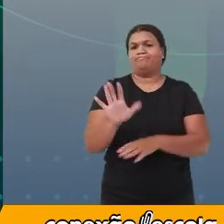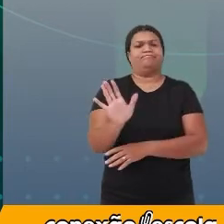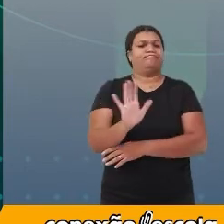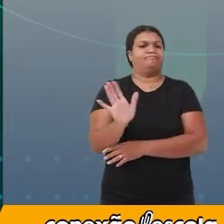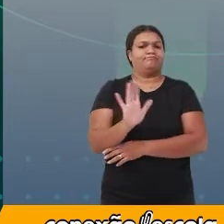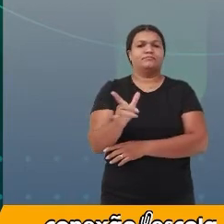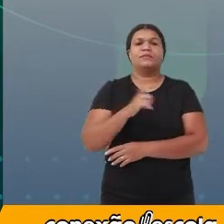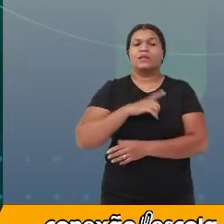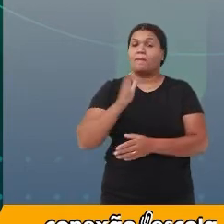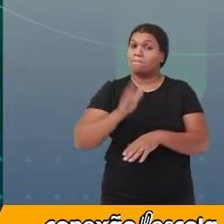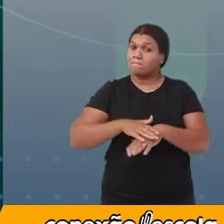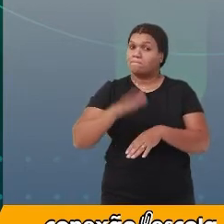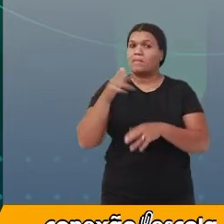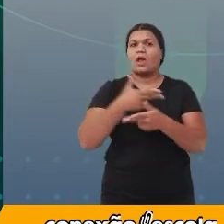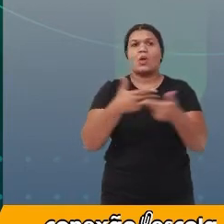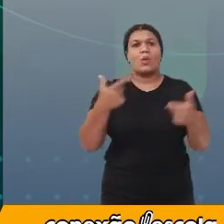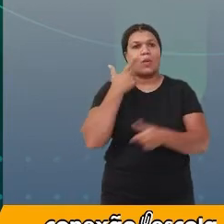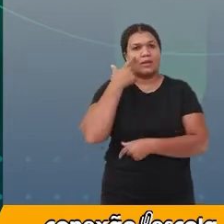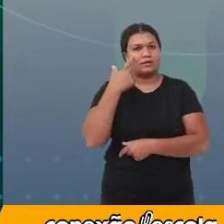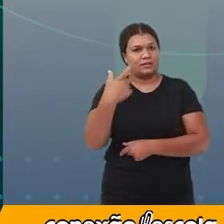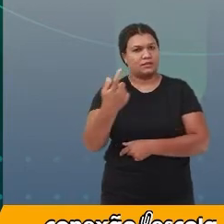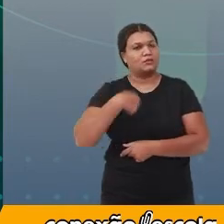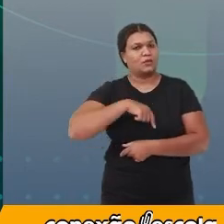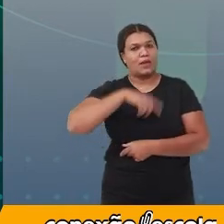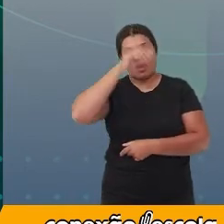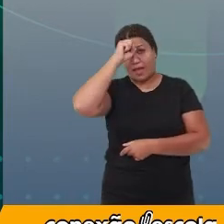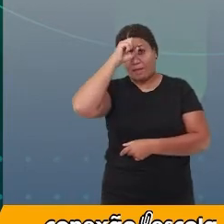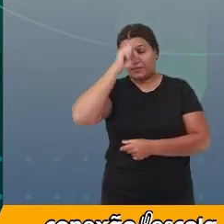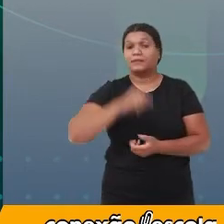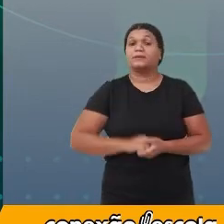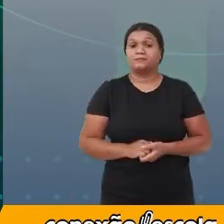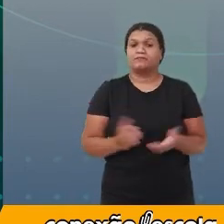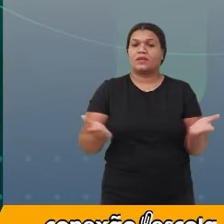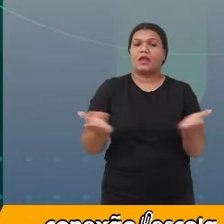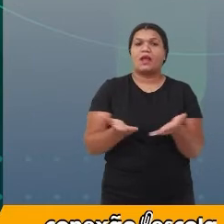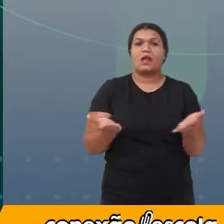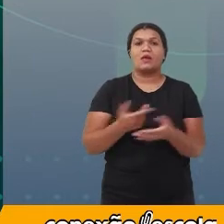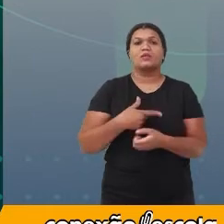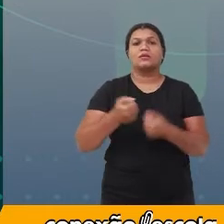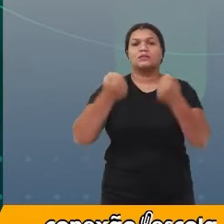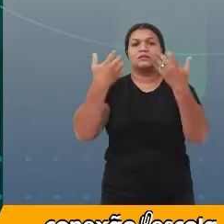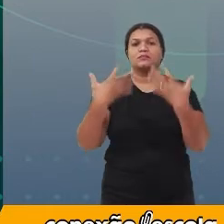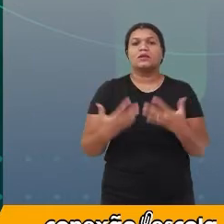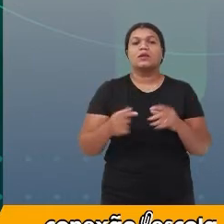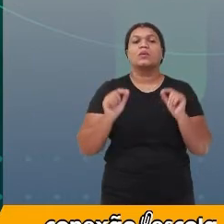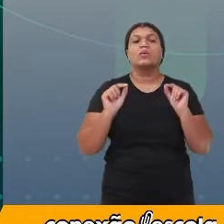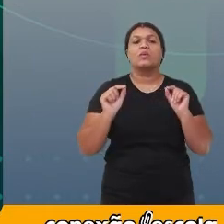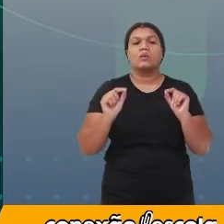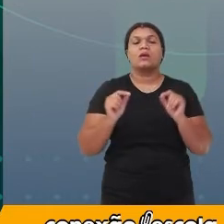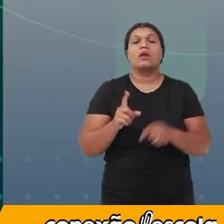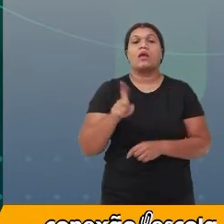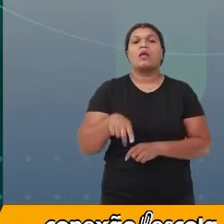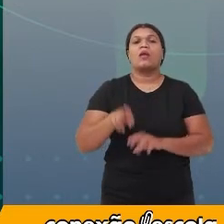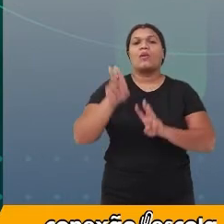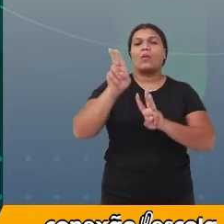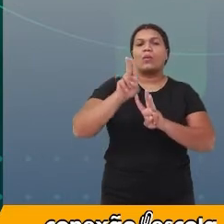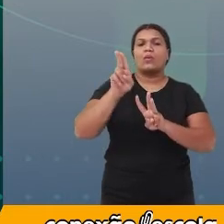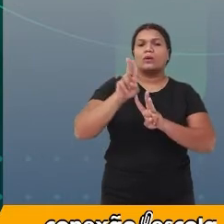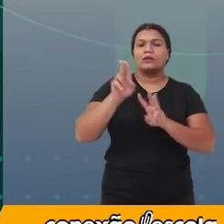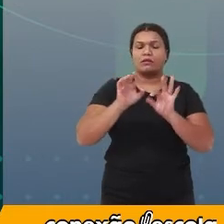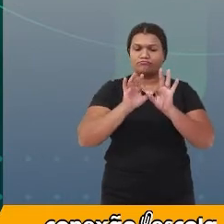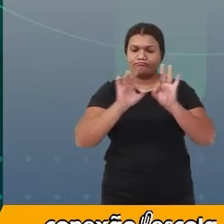acabou. Temos mais coisas interessantes para aprender. E agora vamos falar sobre a unidade